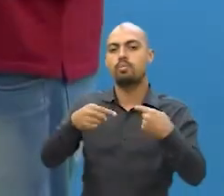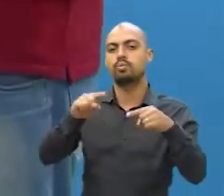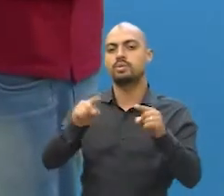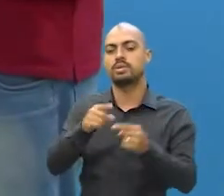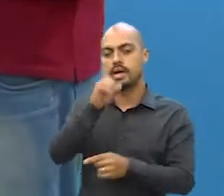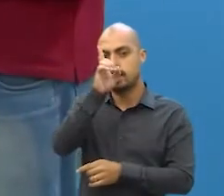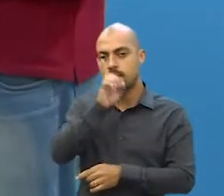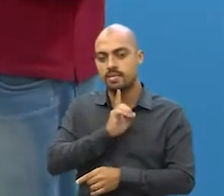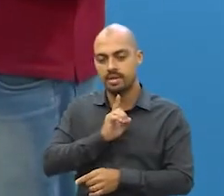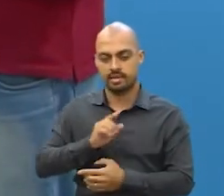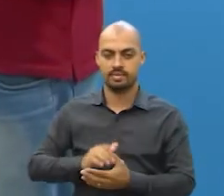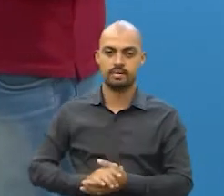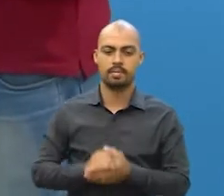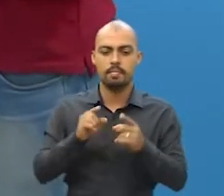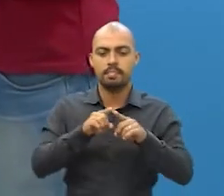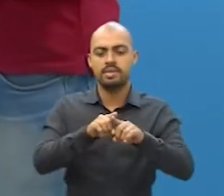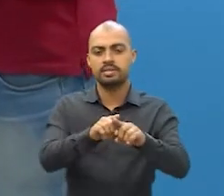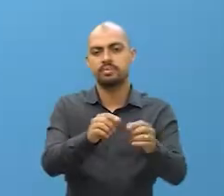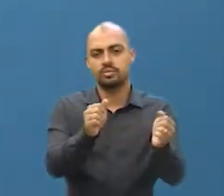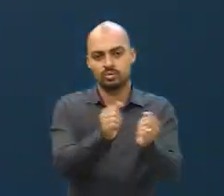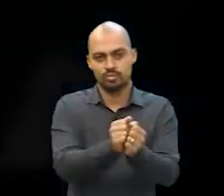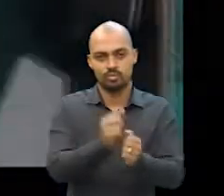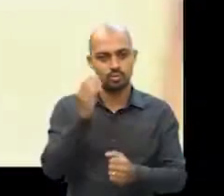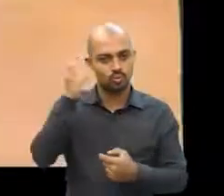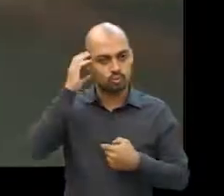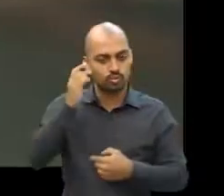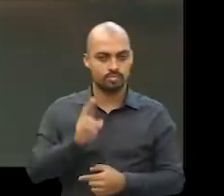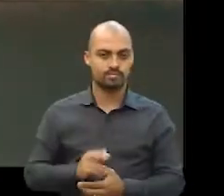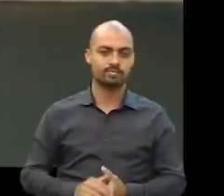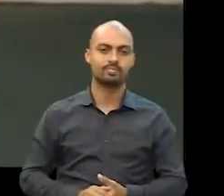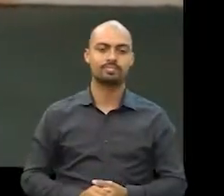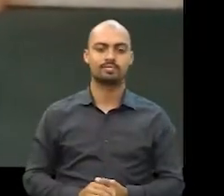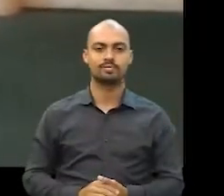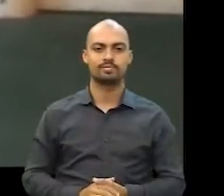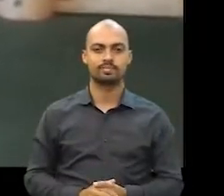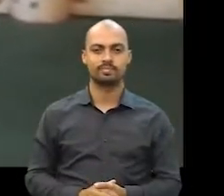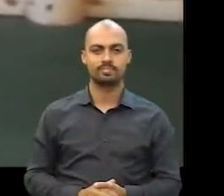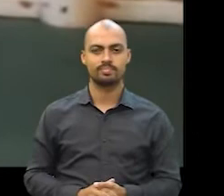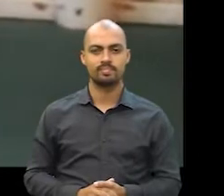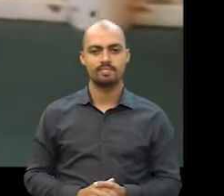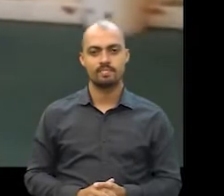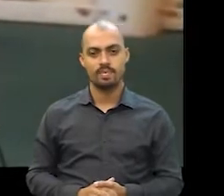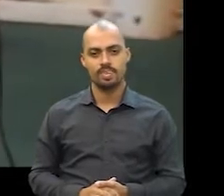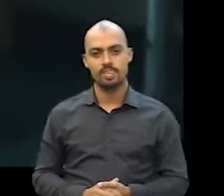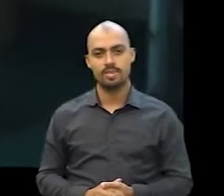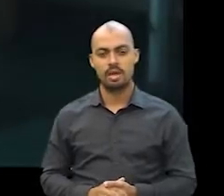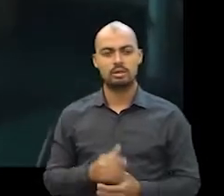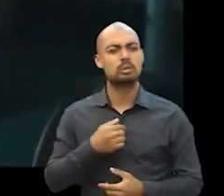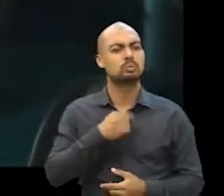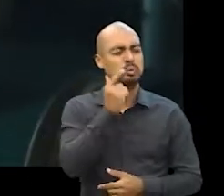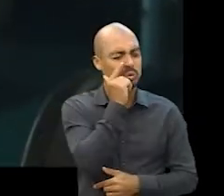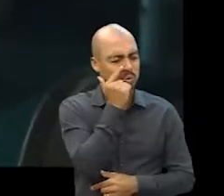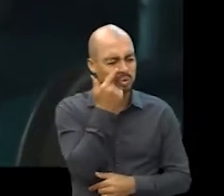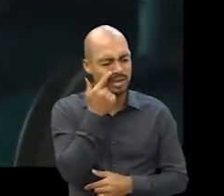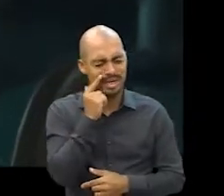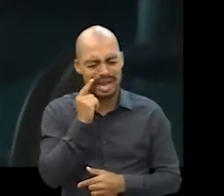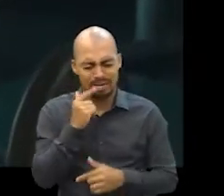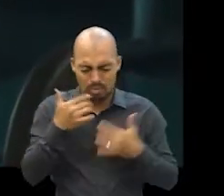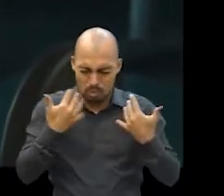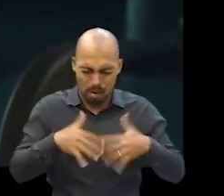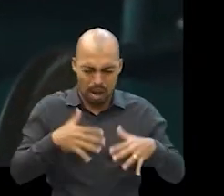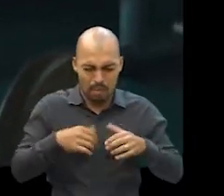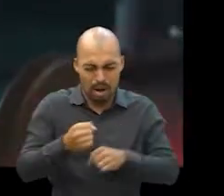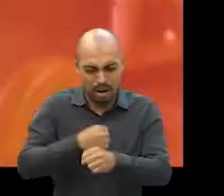Amarelo do Emicida, em parceria aqui com o DJ Du. Tenho sangrado demais, tenho chorado pra